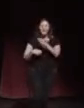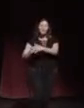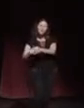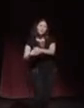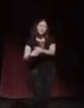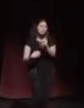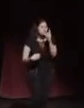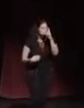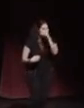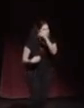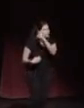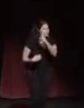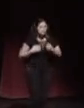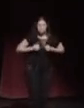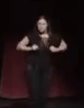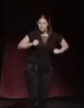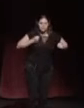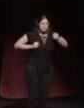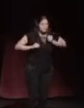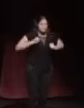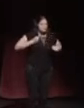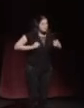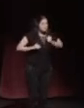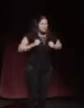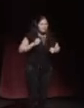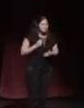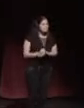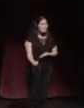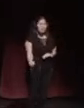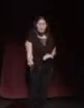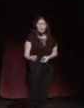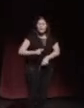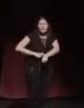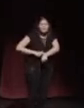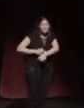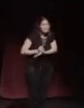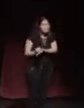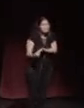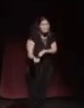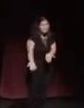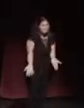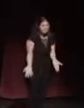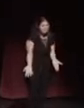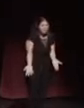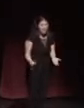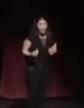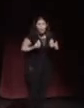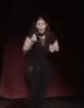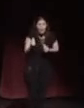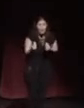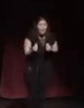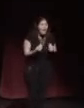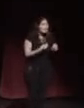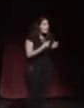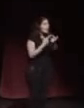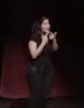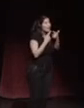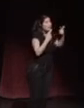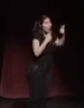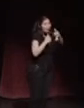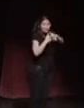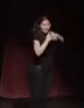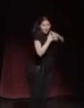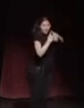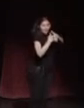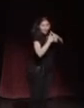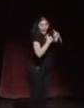a única forma, não há outra forma. Essa é a linguagem que nós devemos recuperar. Mas como é uma linguagem que